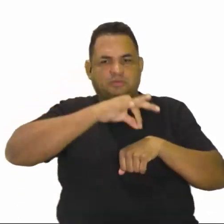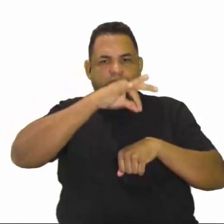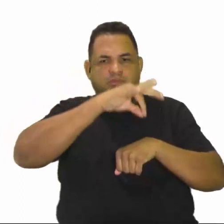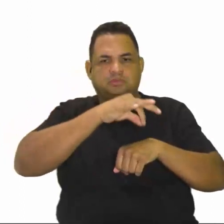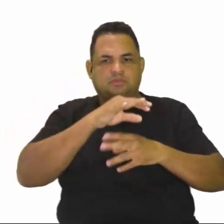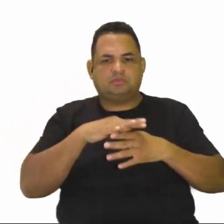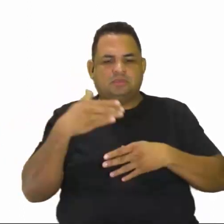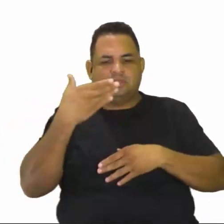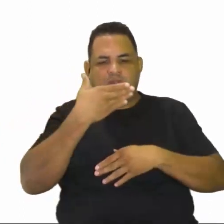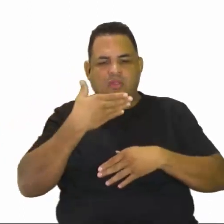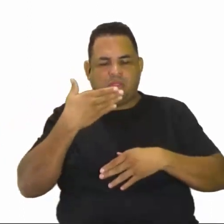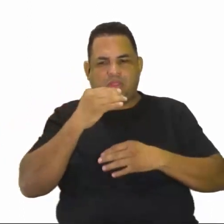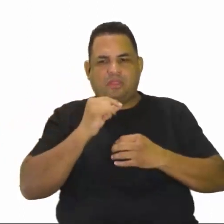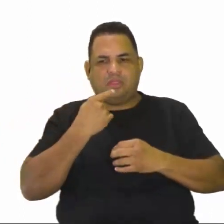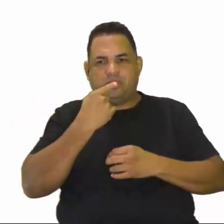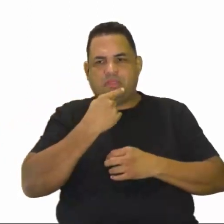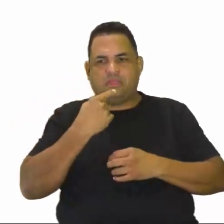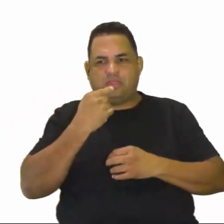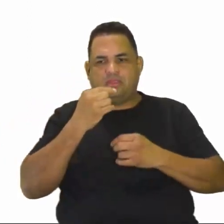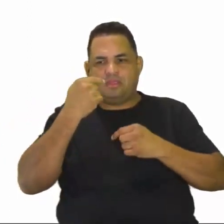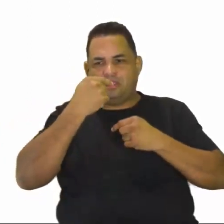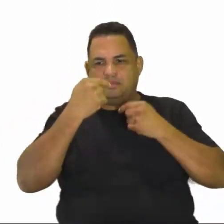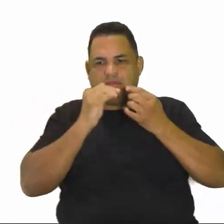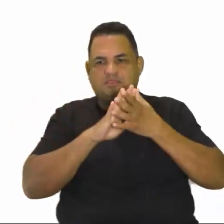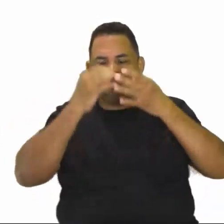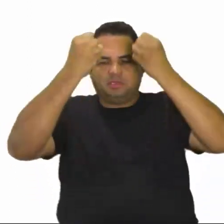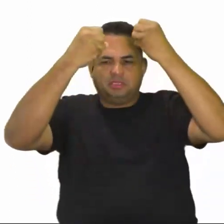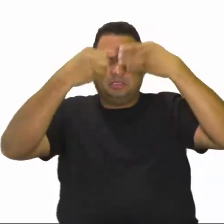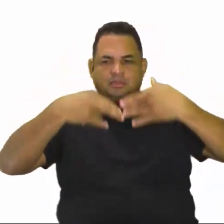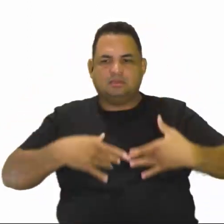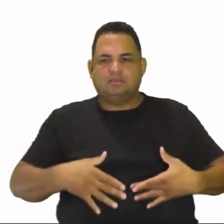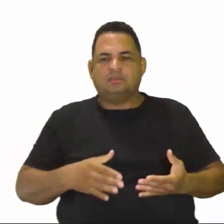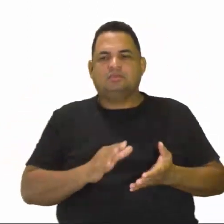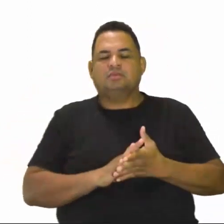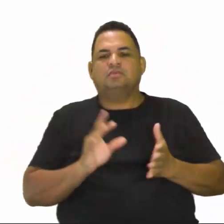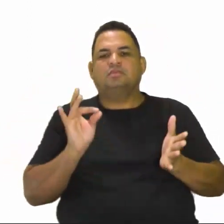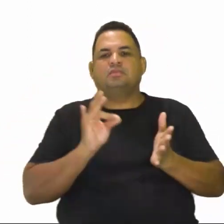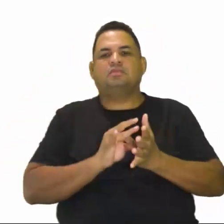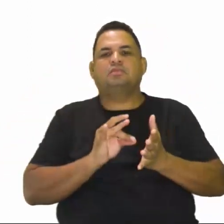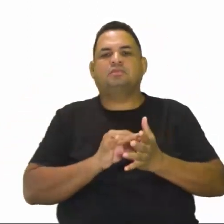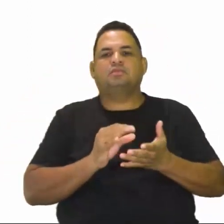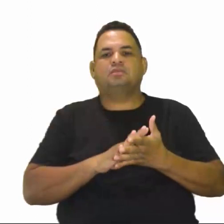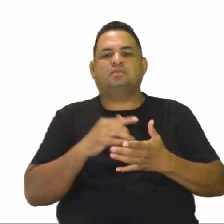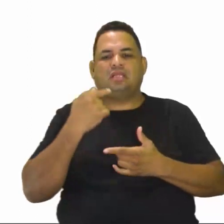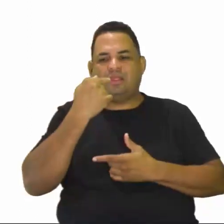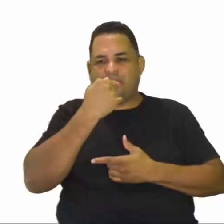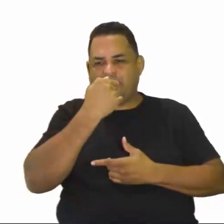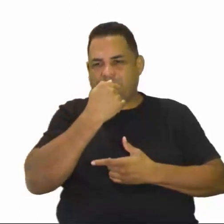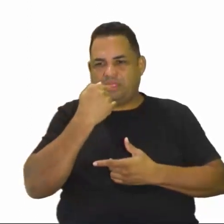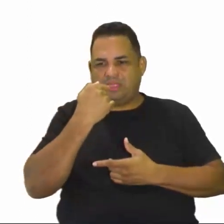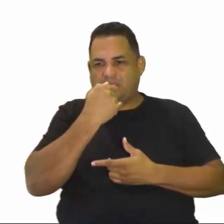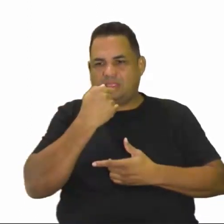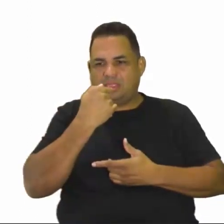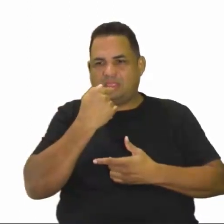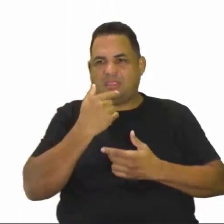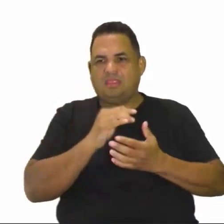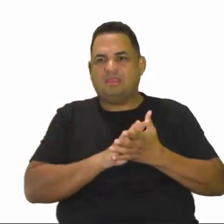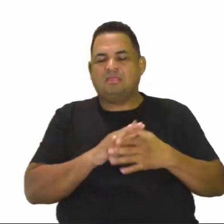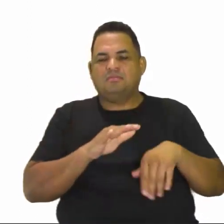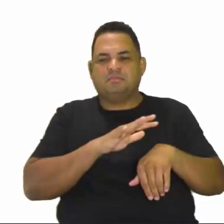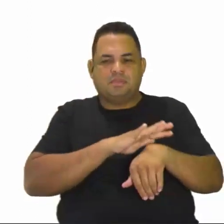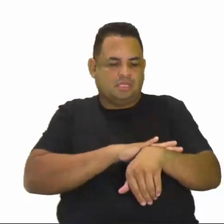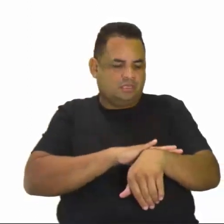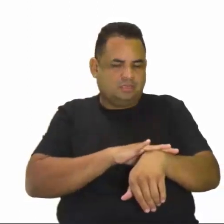espinhos. E isso era usado para justificar o fato dos ácidos irritarem a